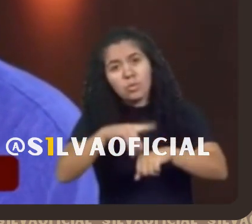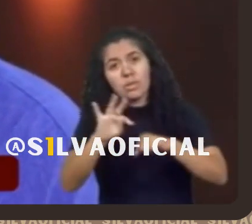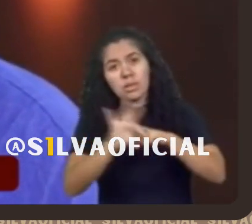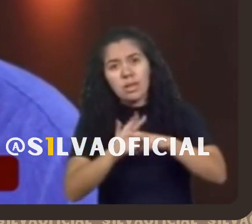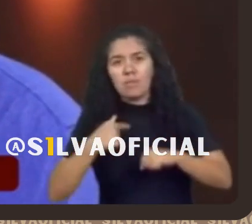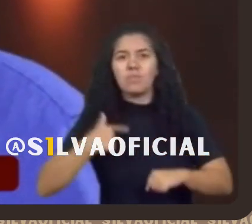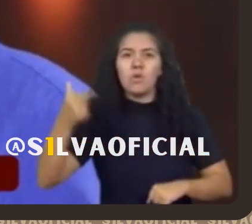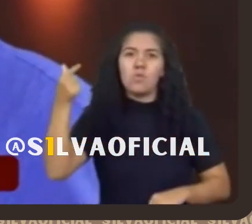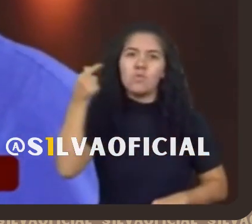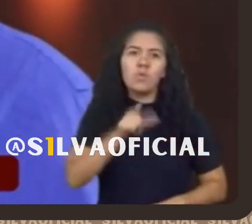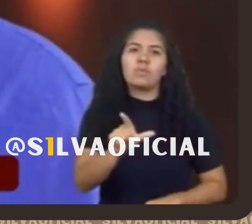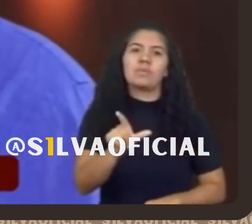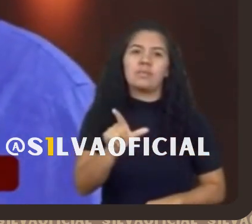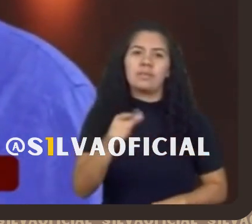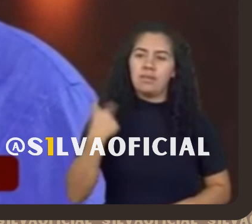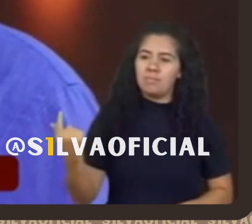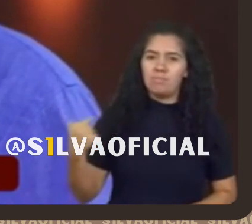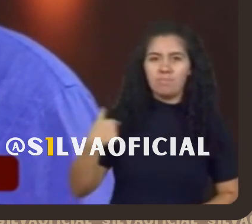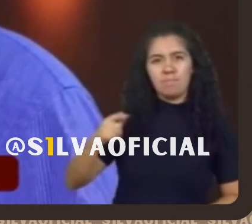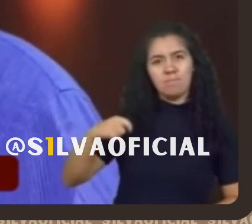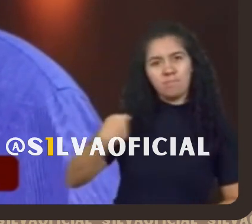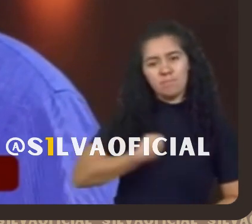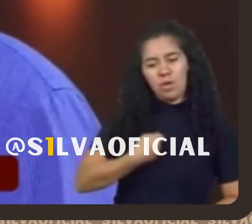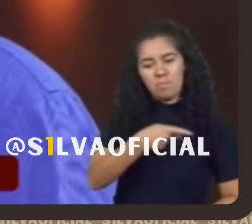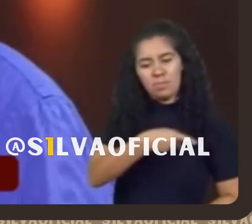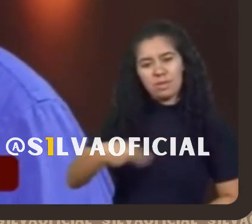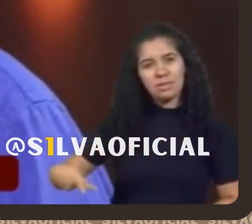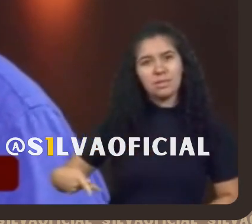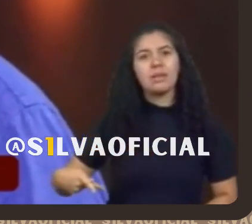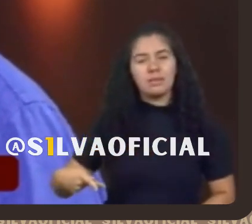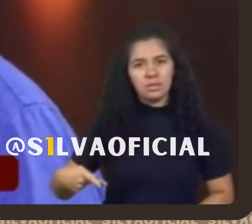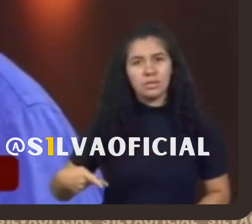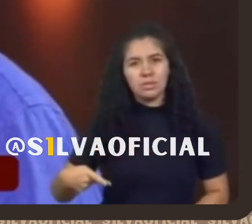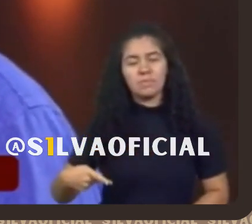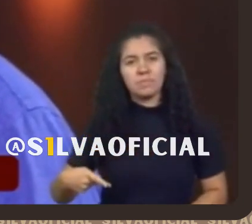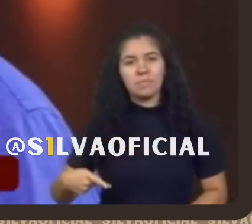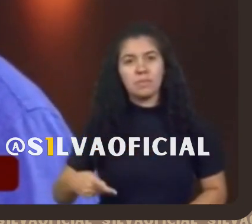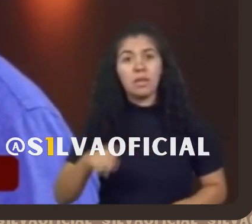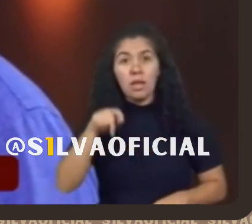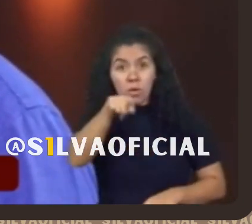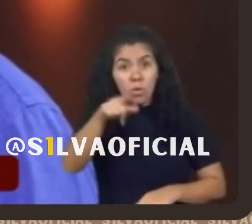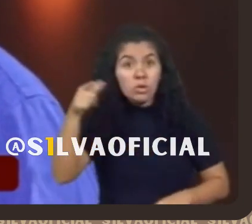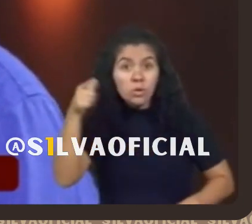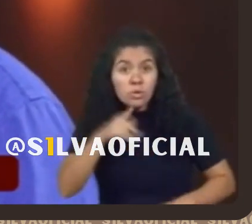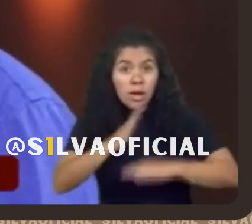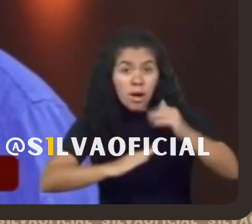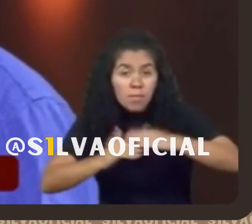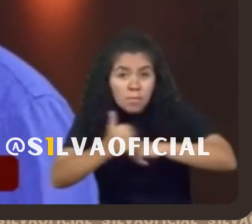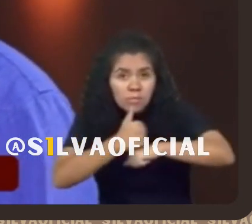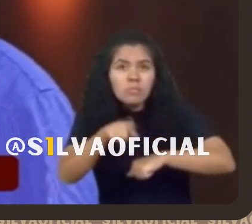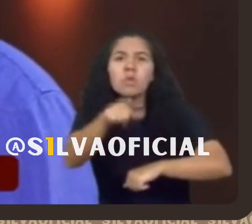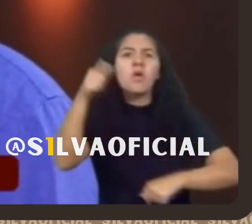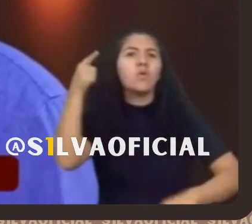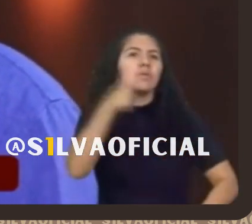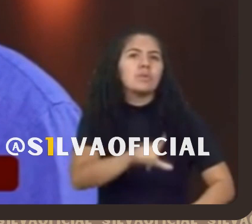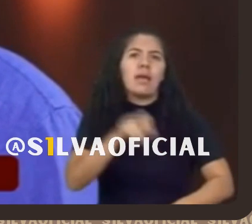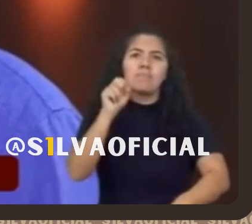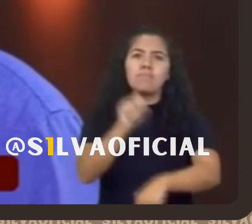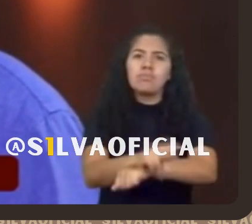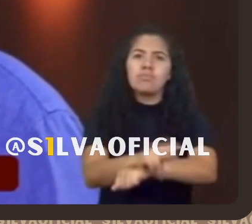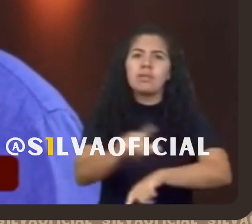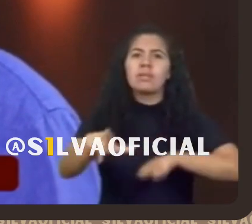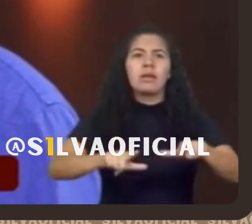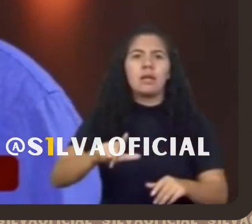República quando você tem uma profissão você tem emprego em qualquer lugar do mundo e do Brasil quando você não tem você